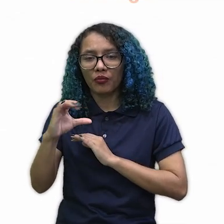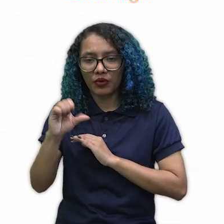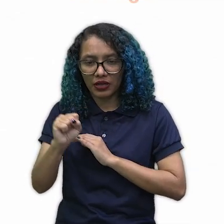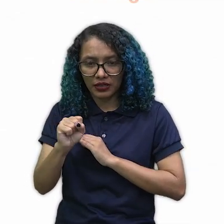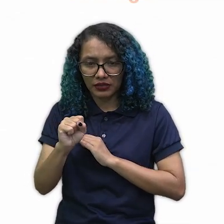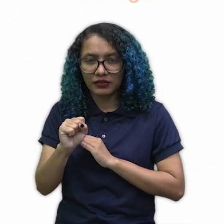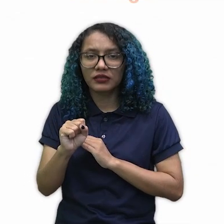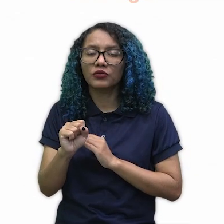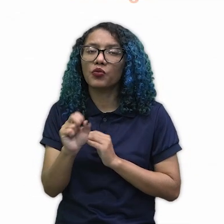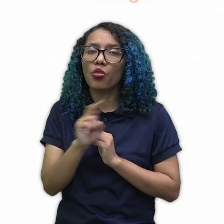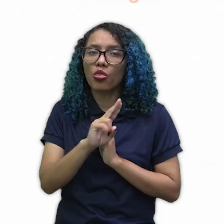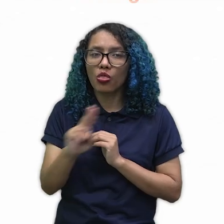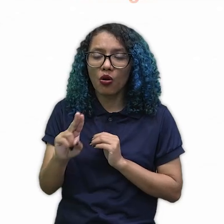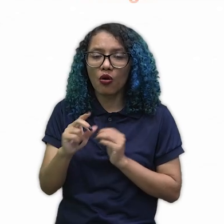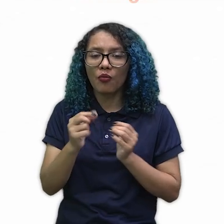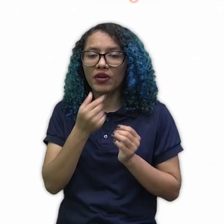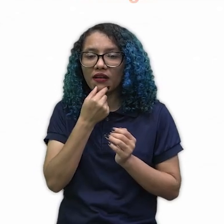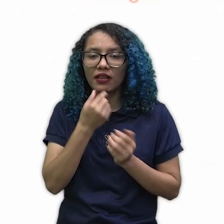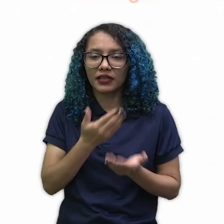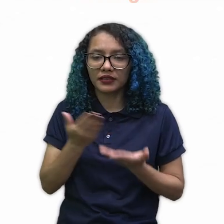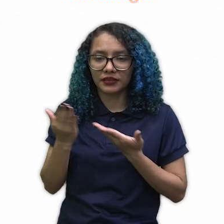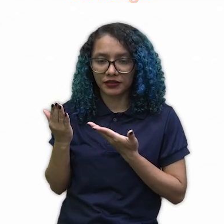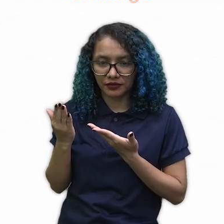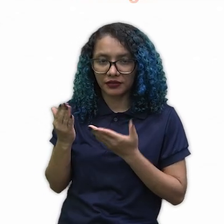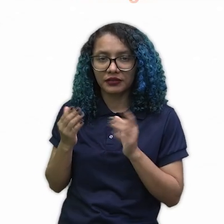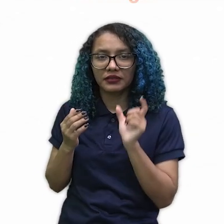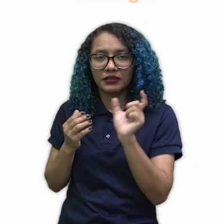Development Bank, que é a sigla aí